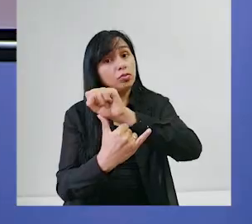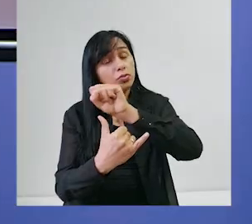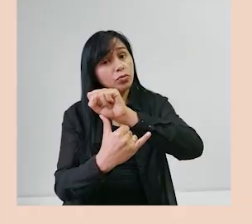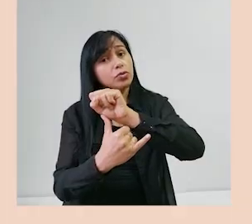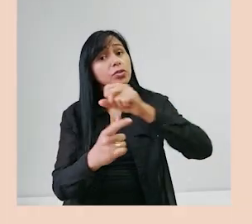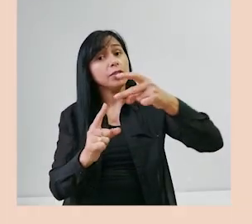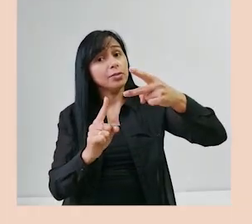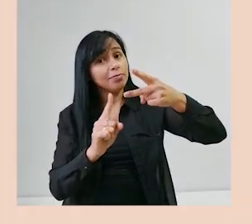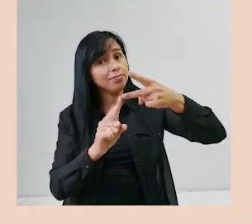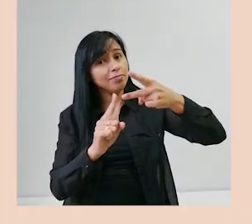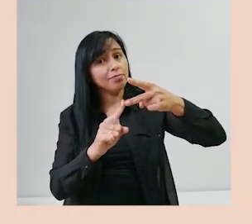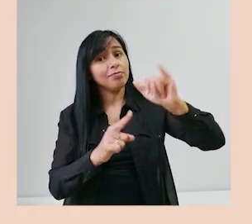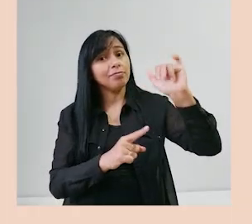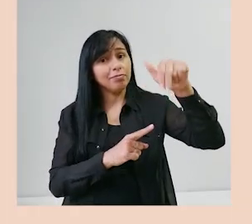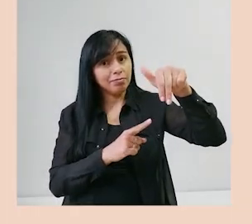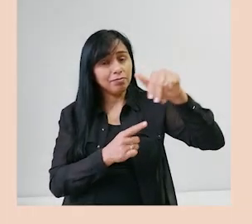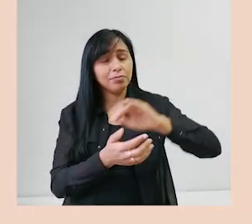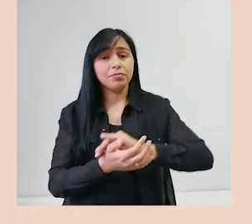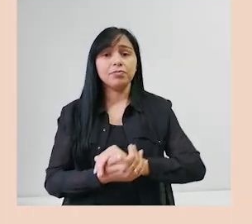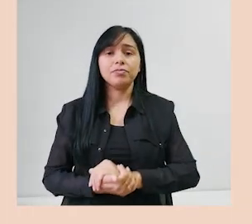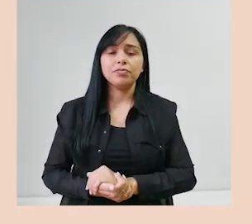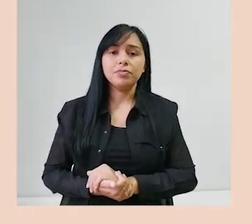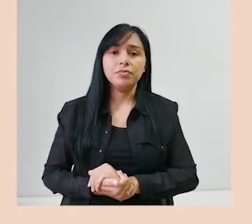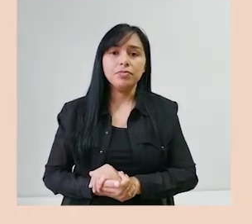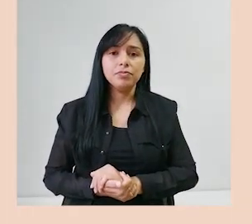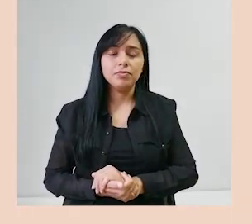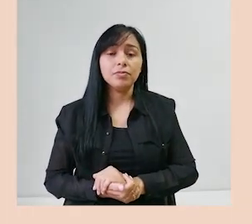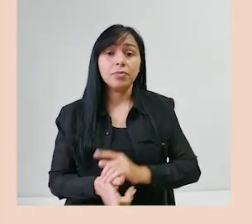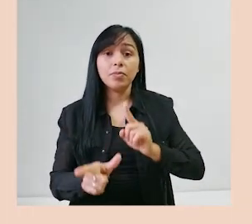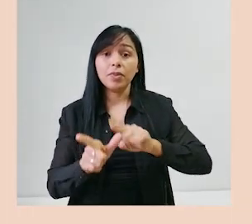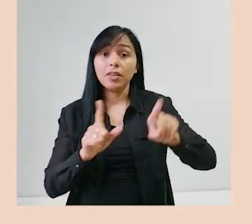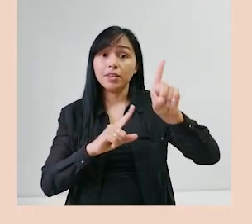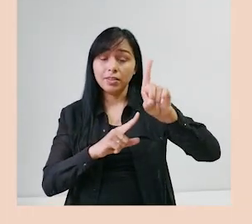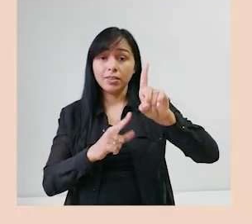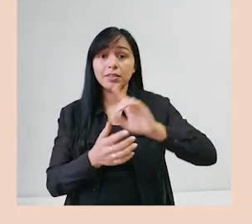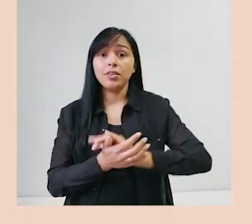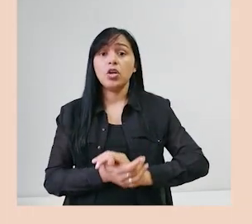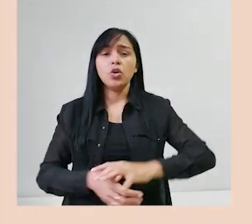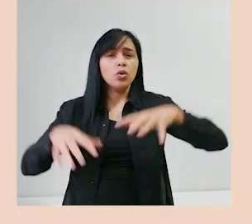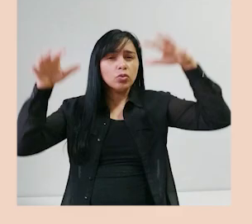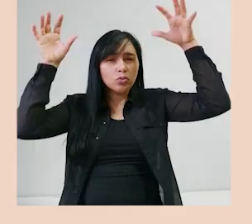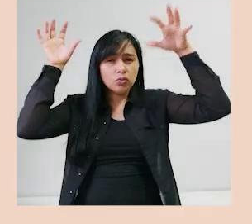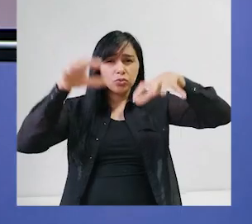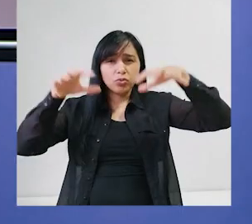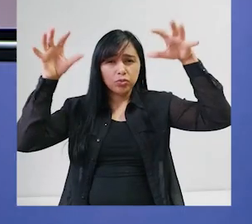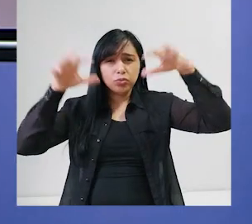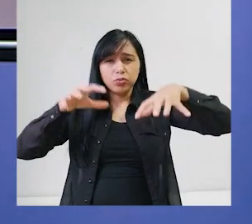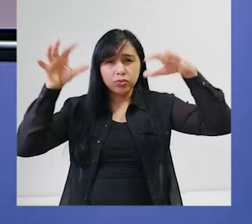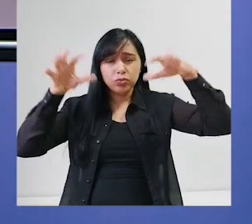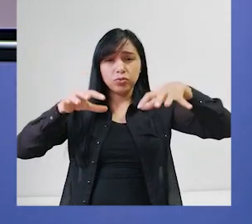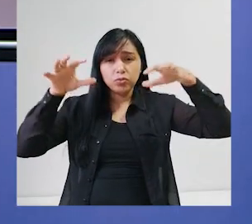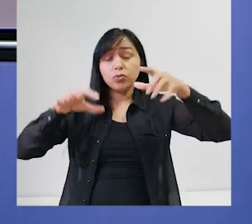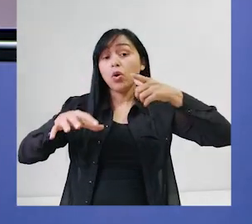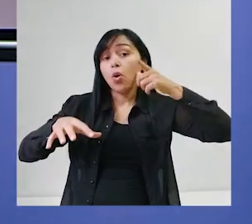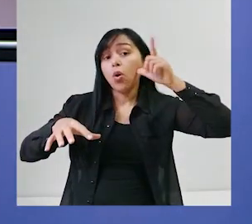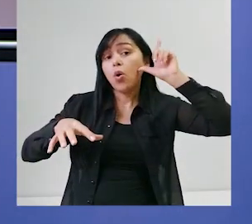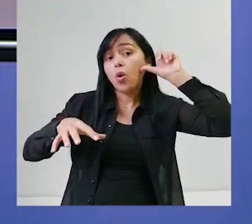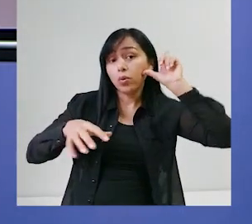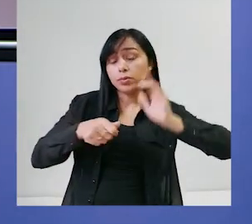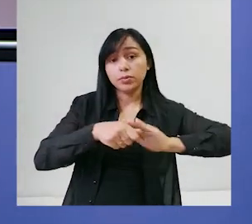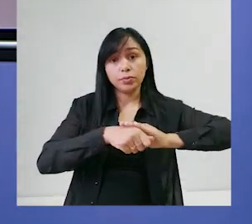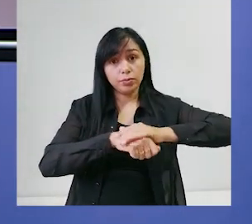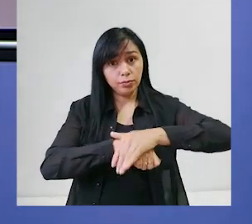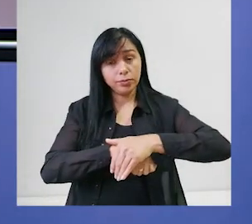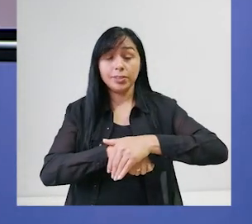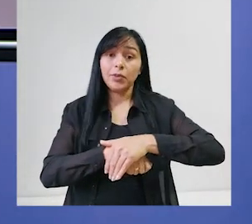na letra D Choveu muito ontem à noite Agora sim verbo chover indica fenômeno da